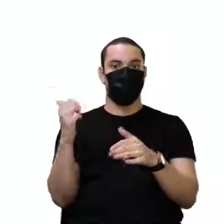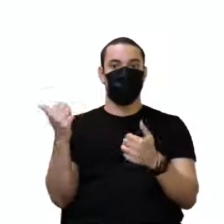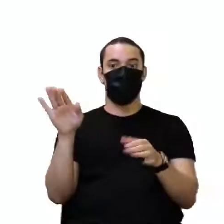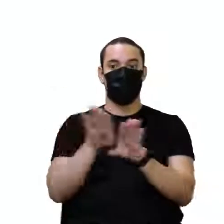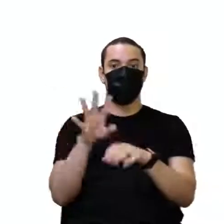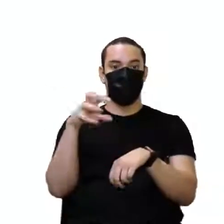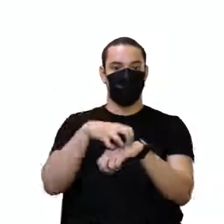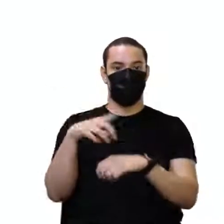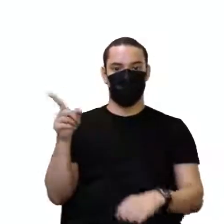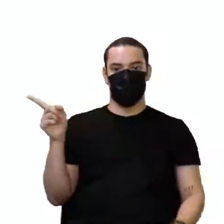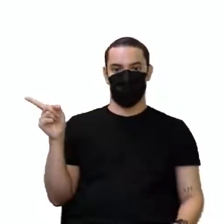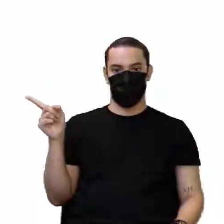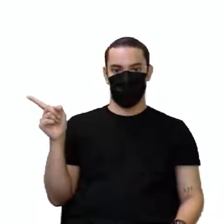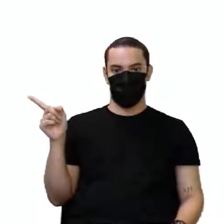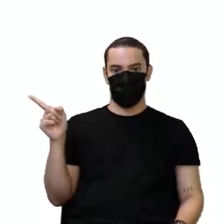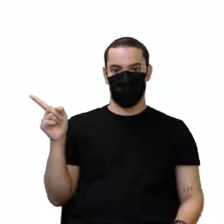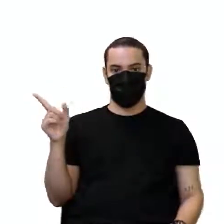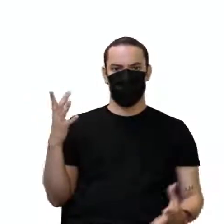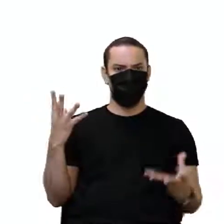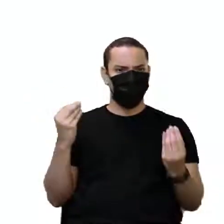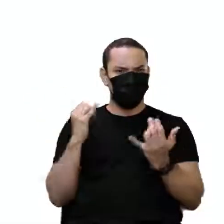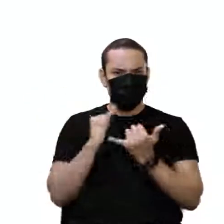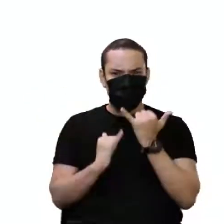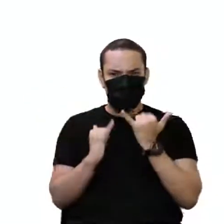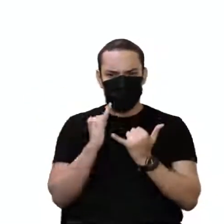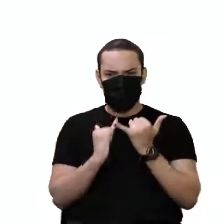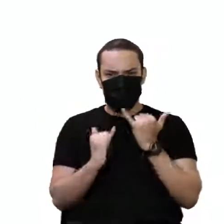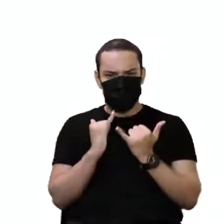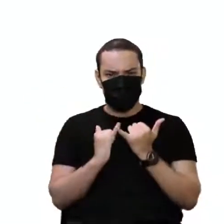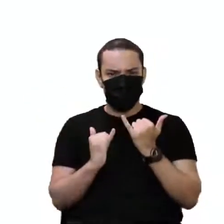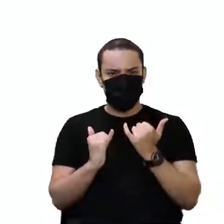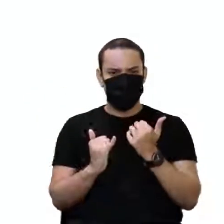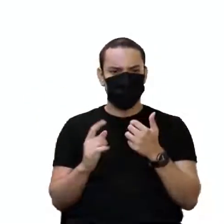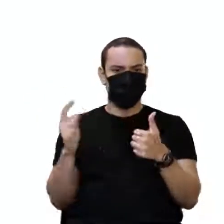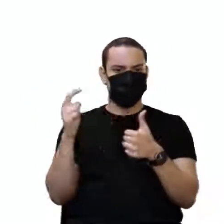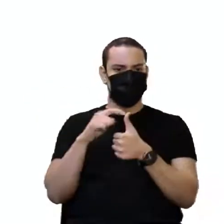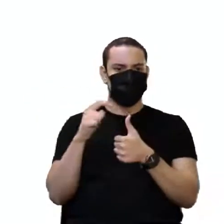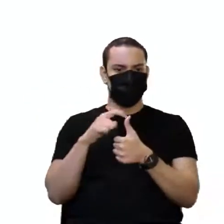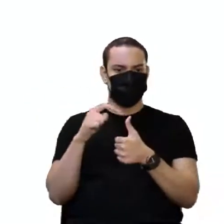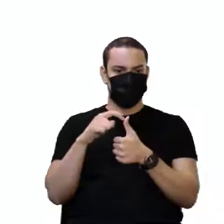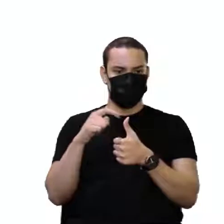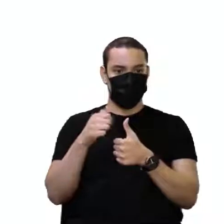Olha aquela imagem delas duas. Então, você tem a Danaus